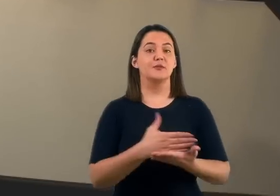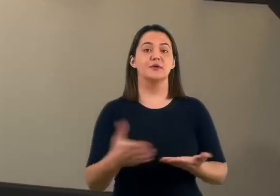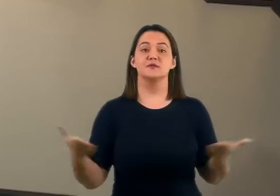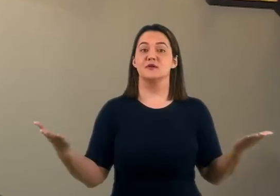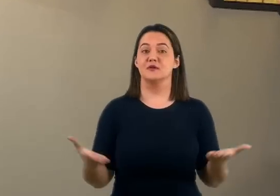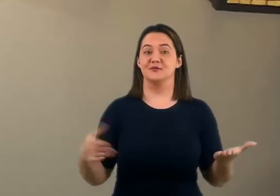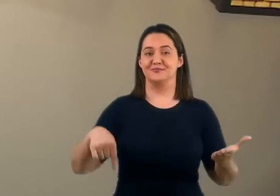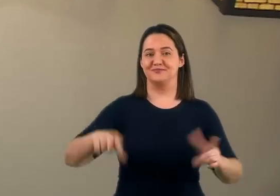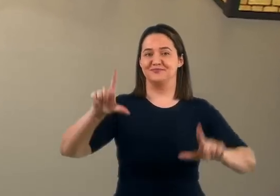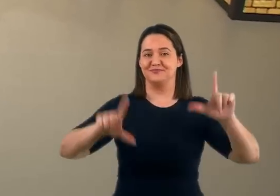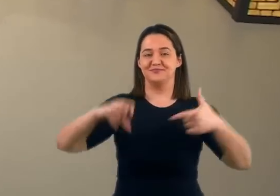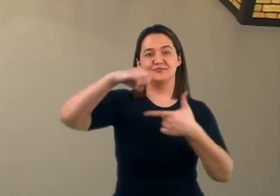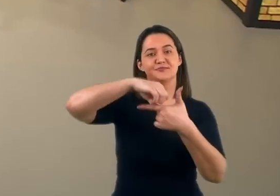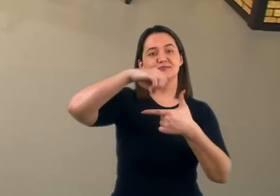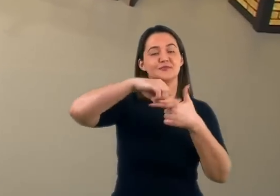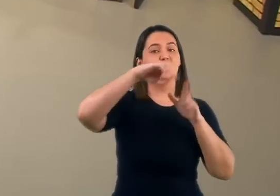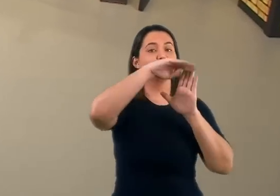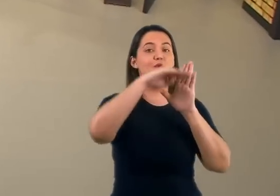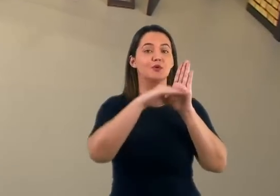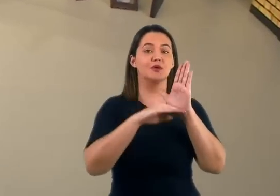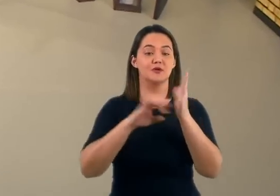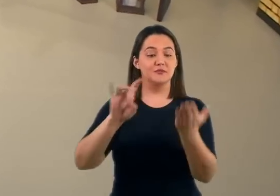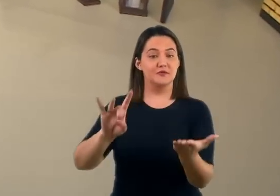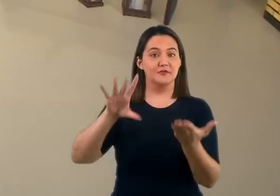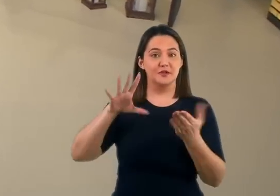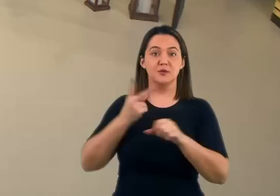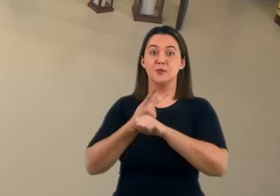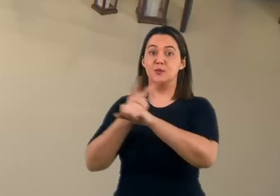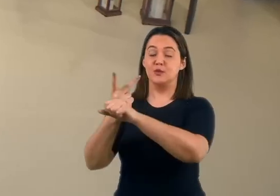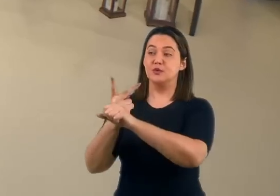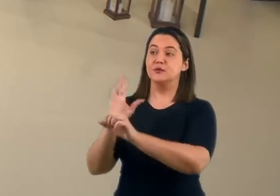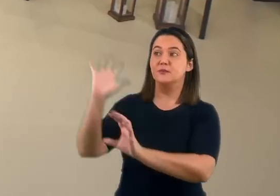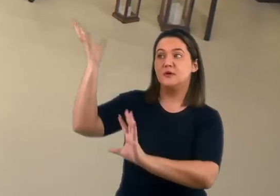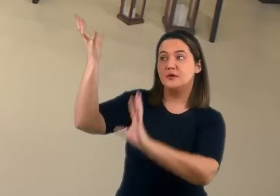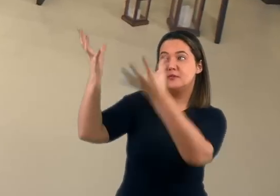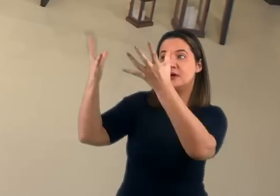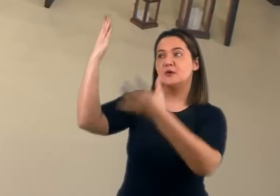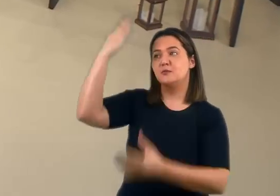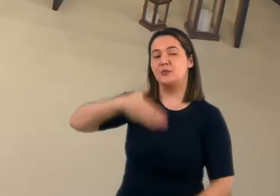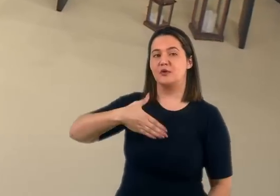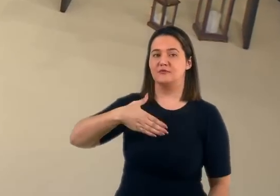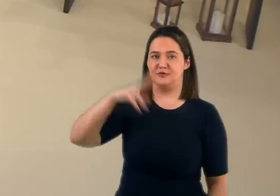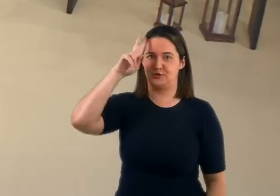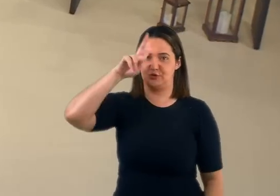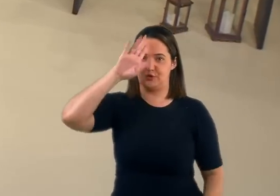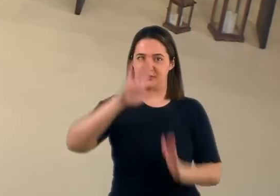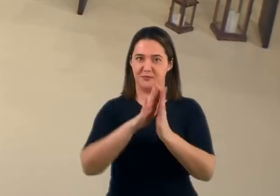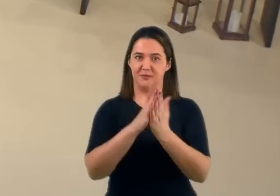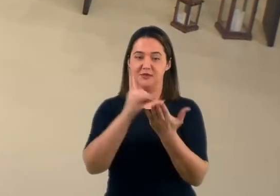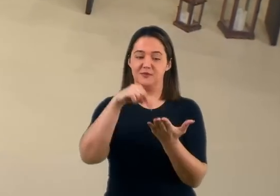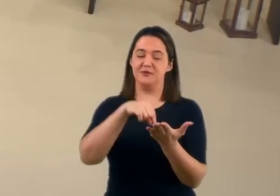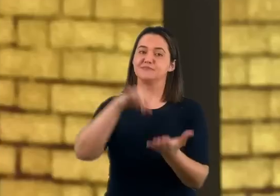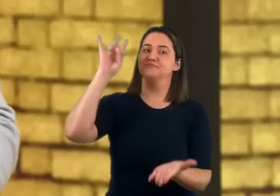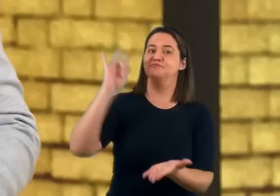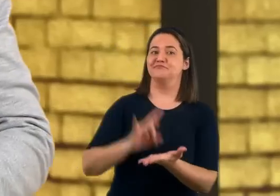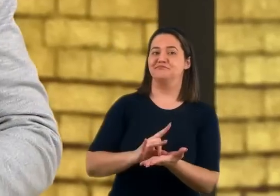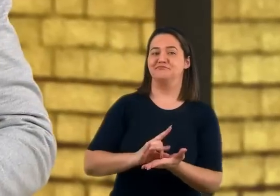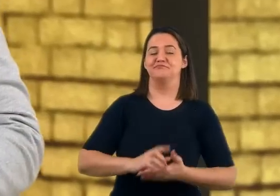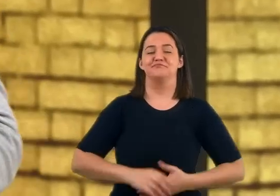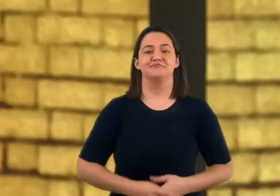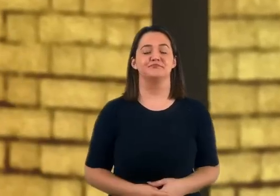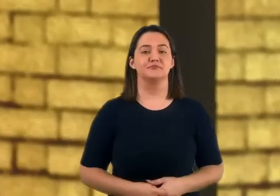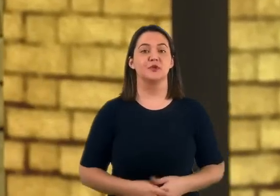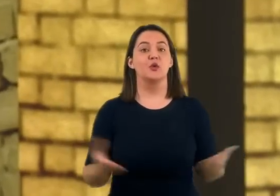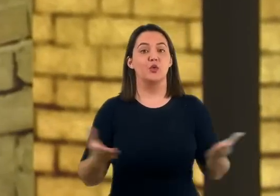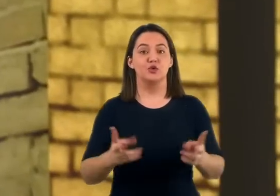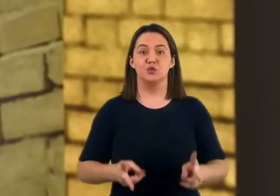Começa agora pela TV Novo Tempo mais um programa Evidências na busca de fatos que comprovem a veracidade histórica da Bíblia Sagrada. Vamos